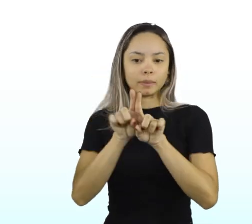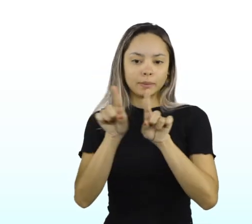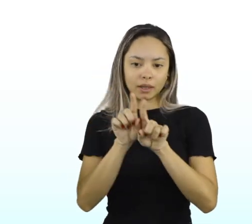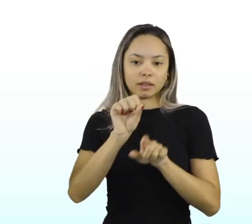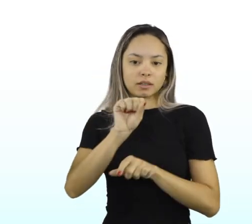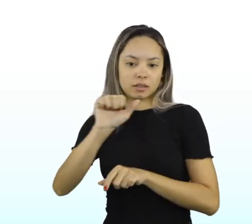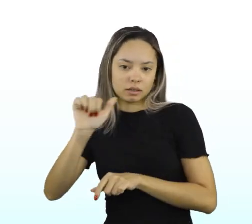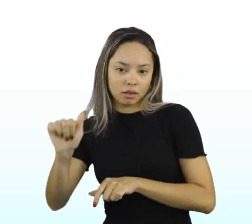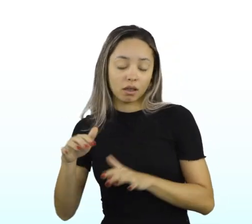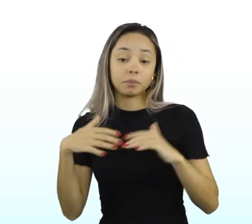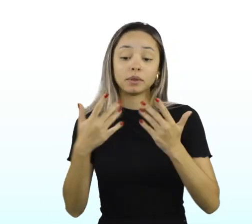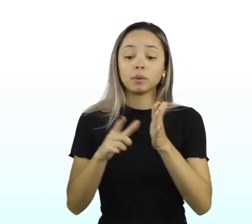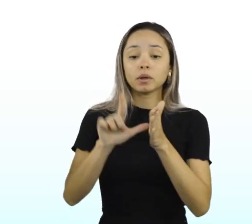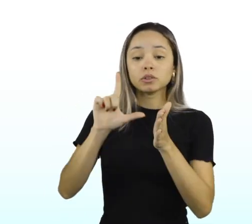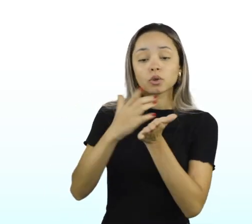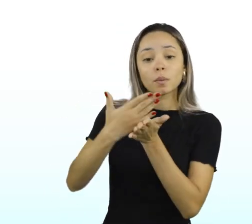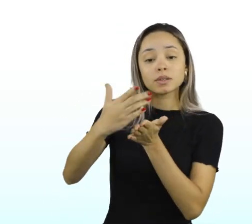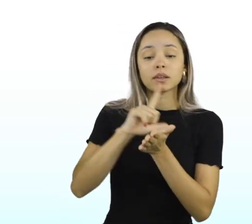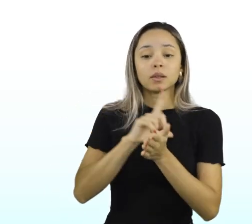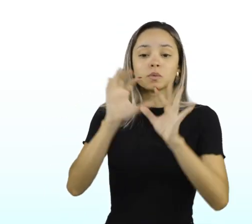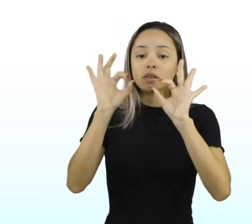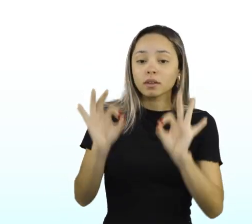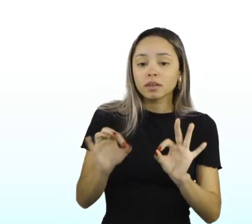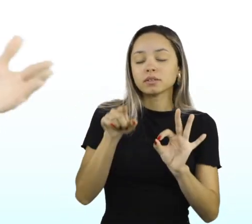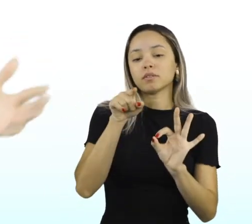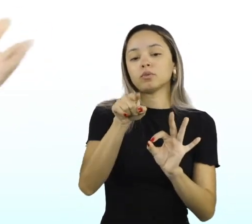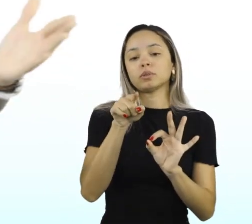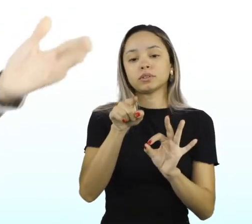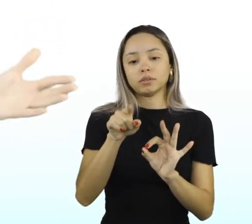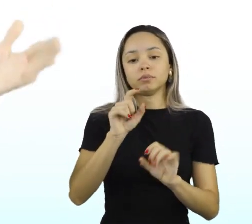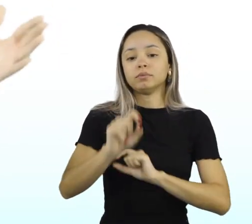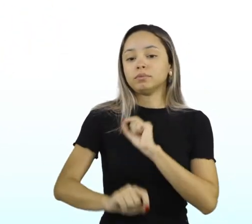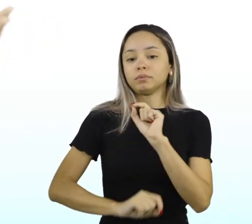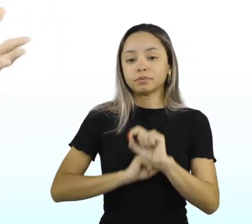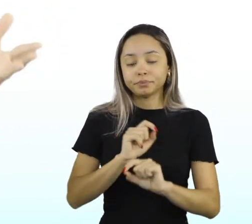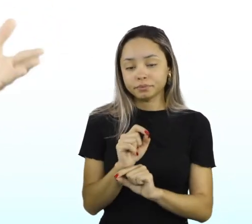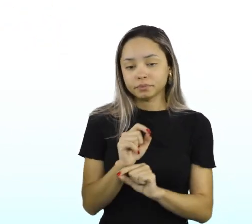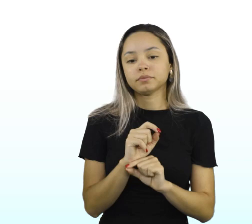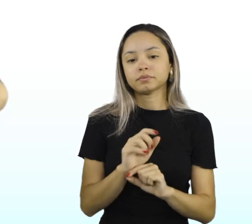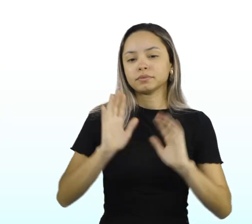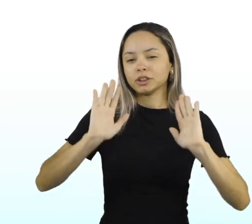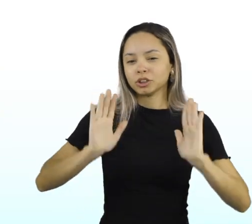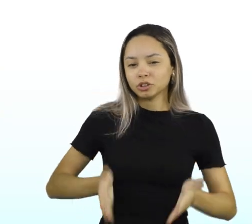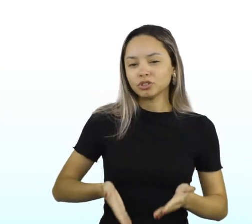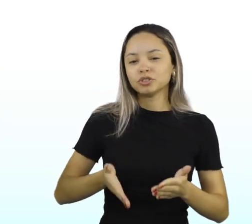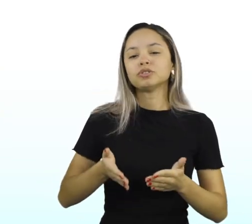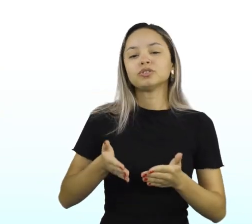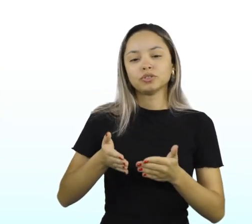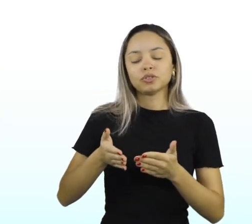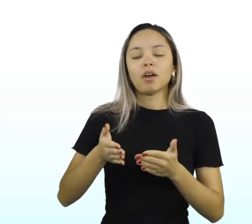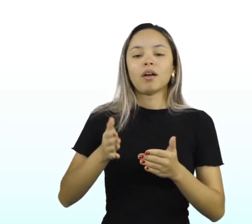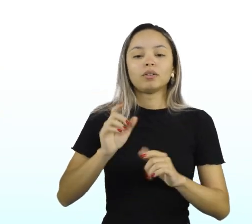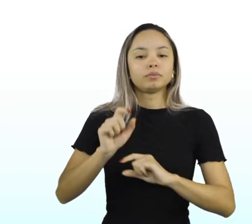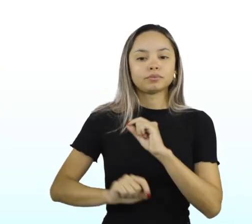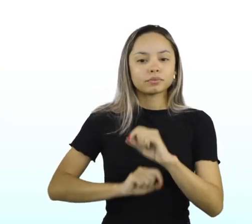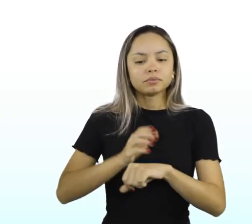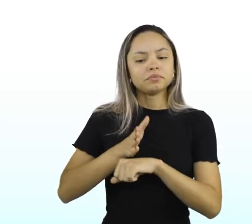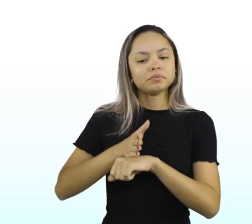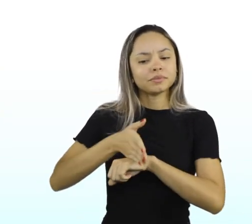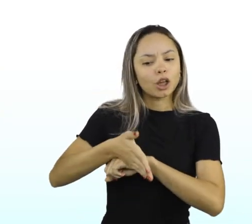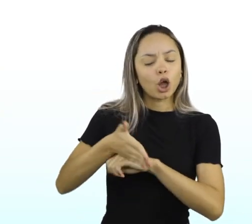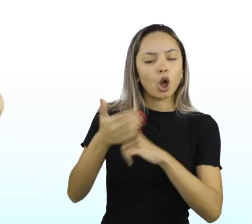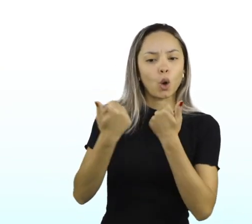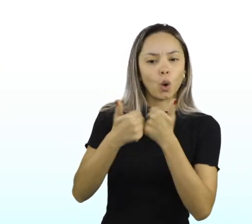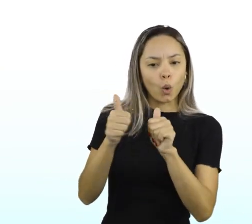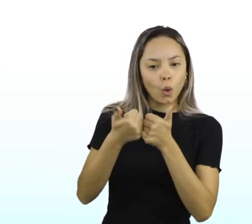de começarmos, eu tenho certeza que você que está aí, né, meu mequetrefe, você já deve ter entrado no ônibus, deve o ônibus ter acelerado, ter